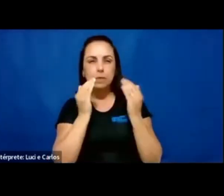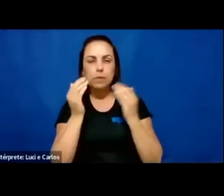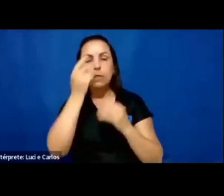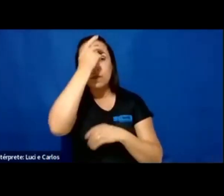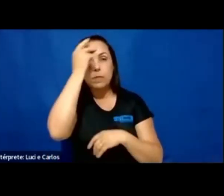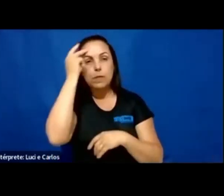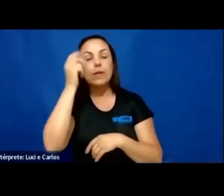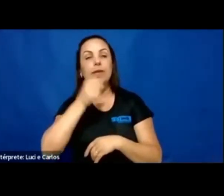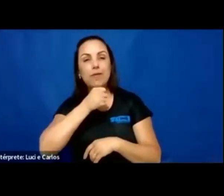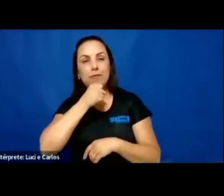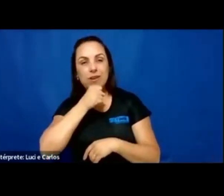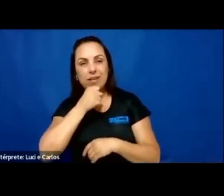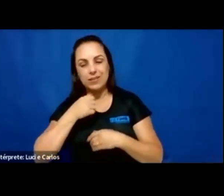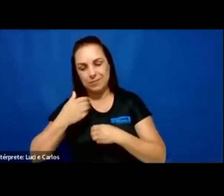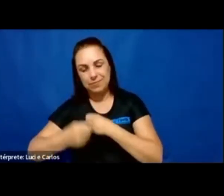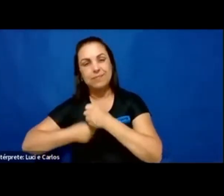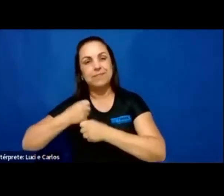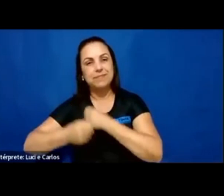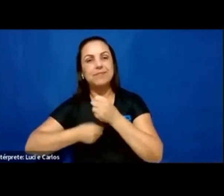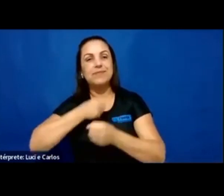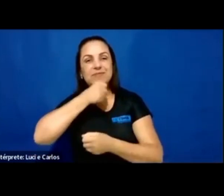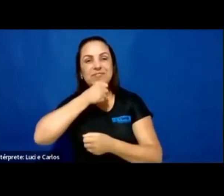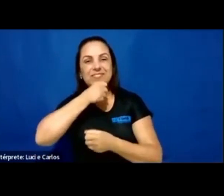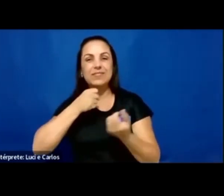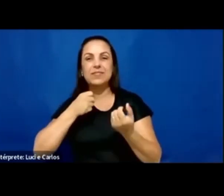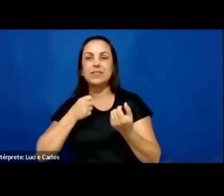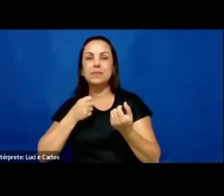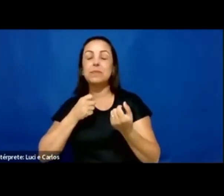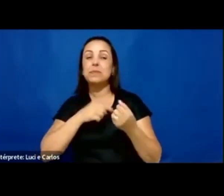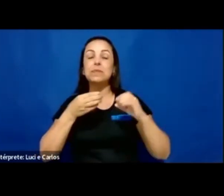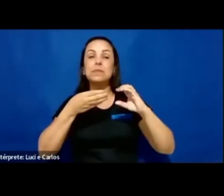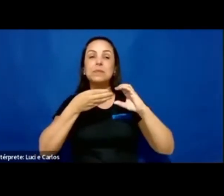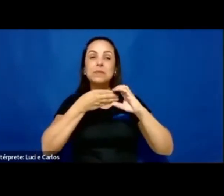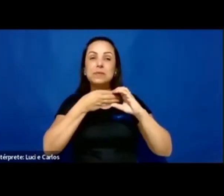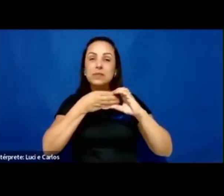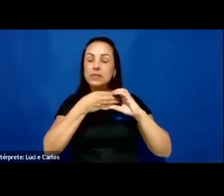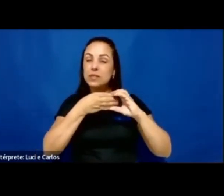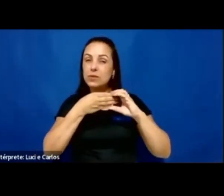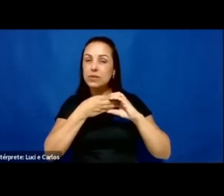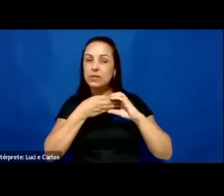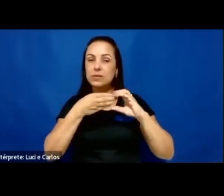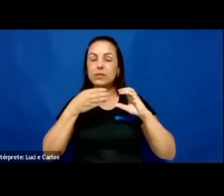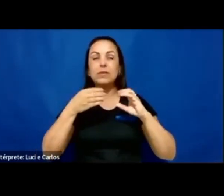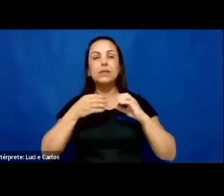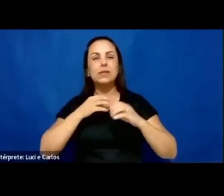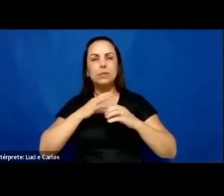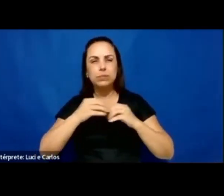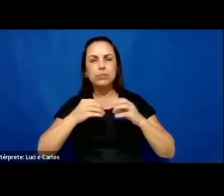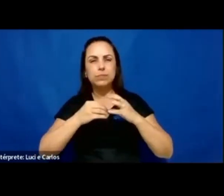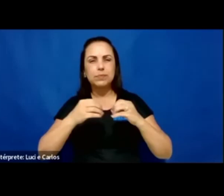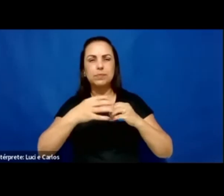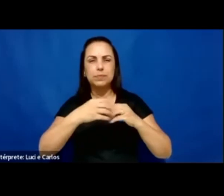envelhece é que a gente vai replicando as células e uma coisa chamada telômeros, eles vão encurtando.